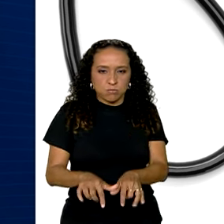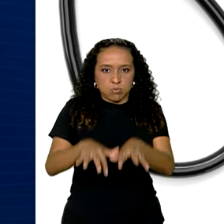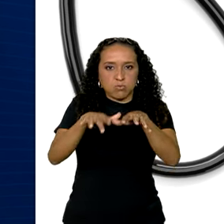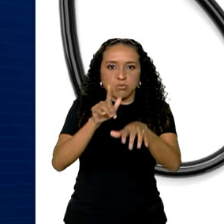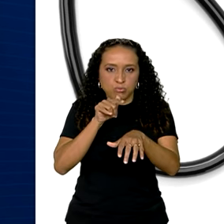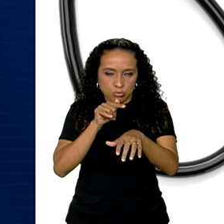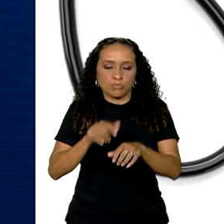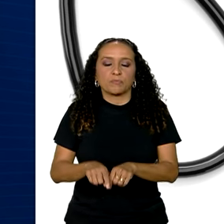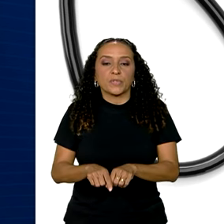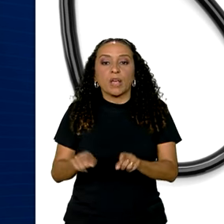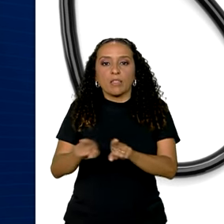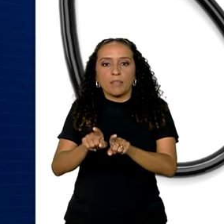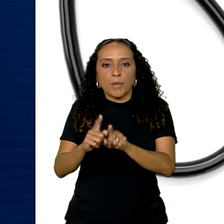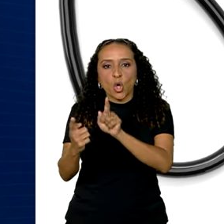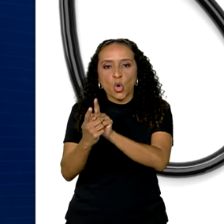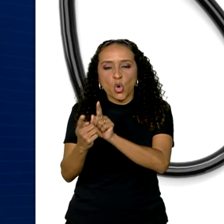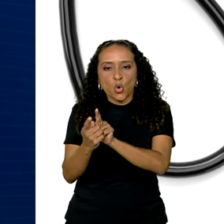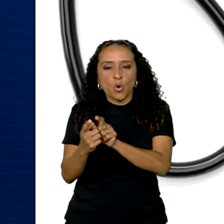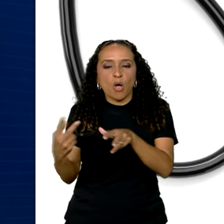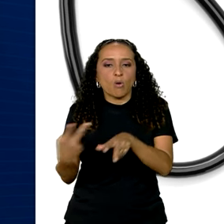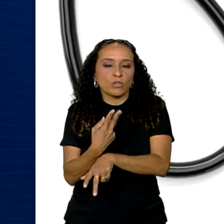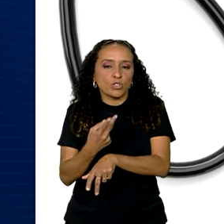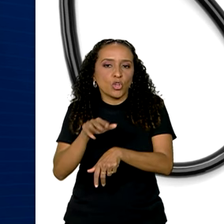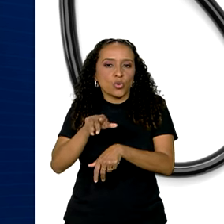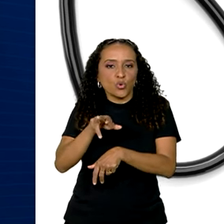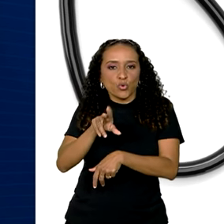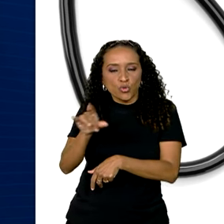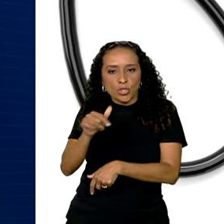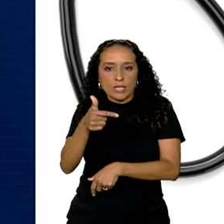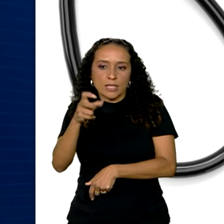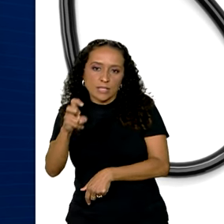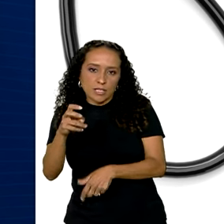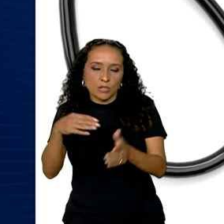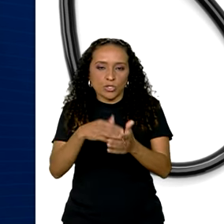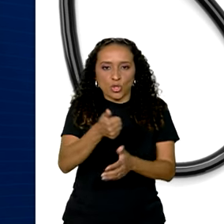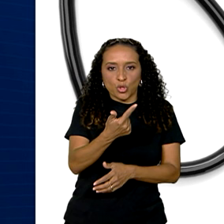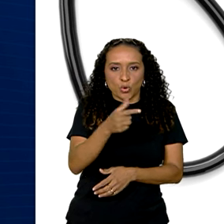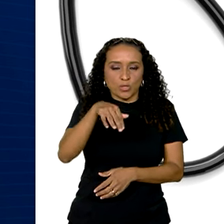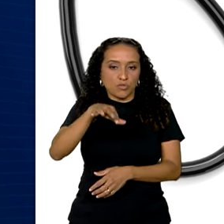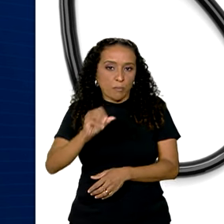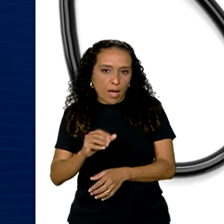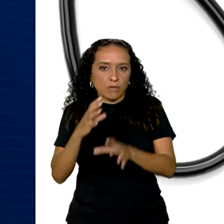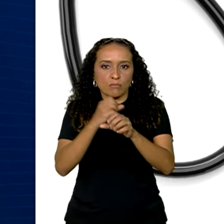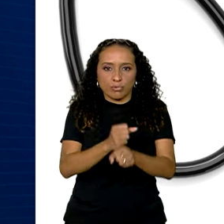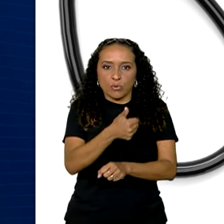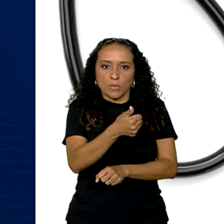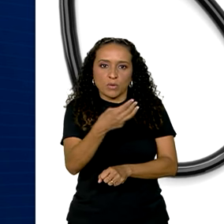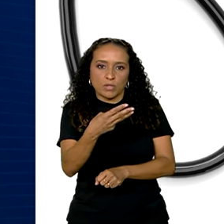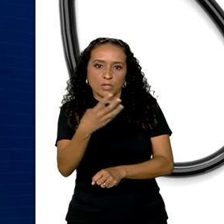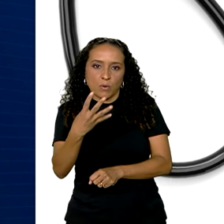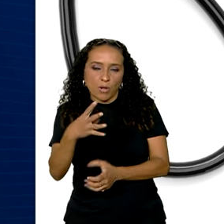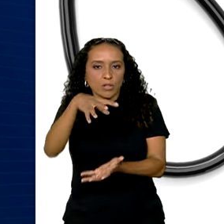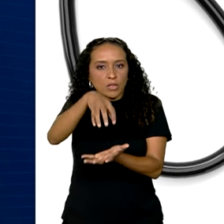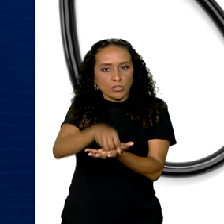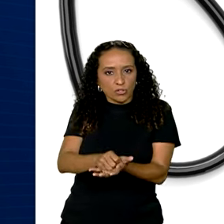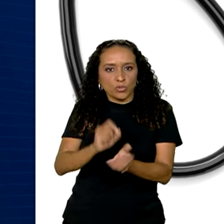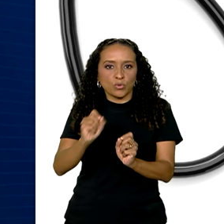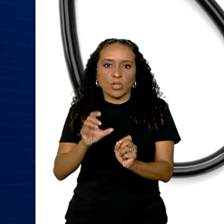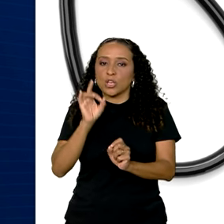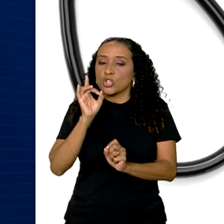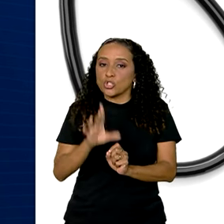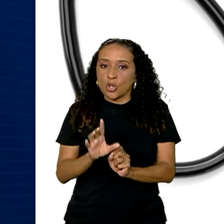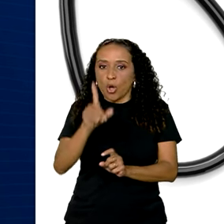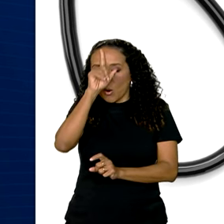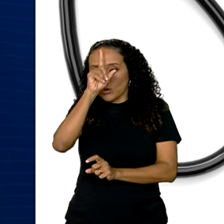enchentes. As consultas aconteceram entre os dias 5 e 12 de maio, com 1.034 registros apenas